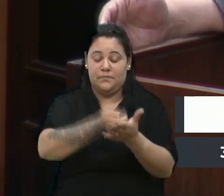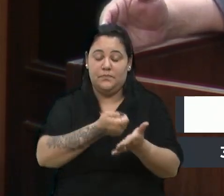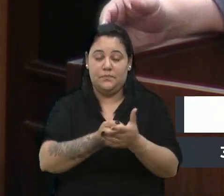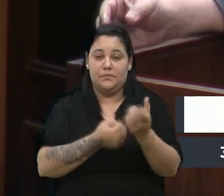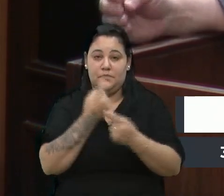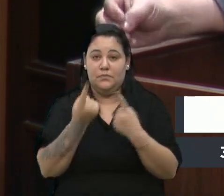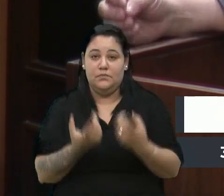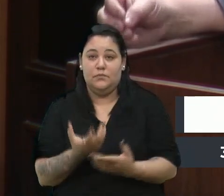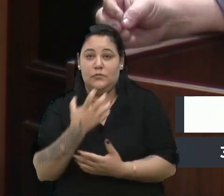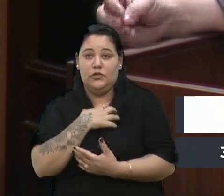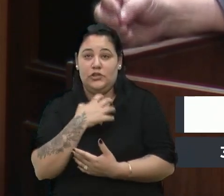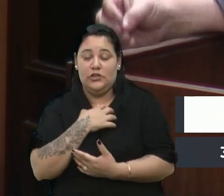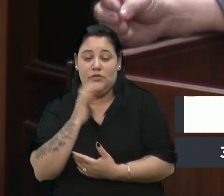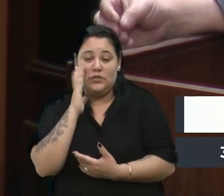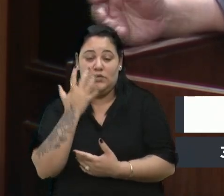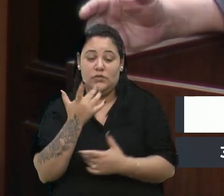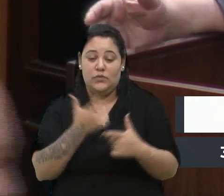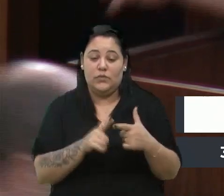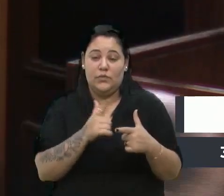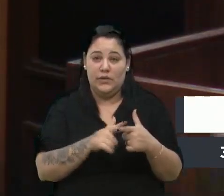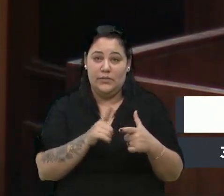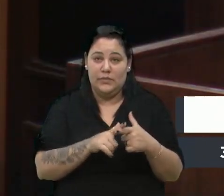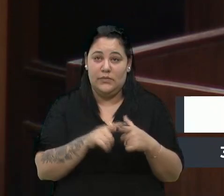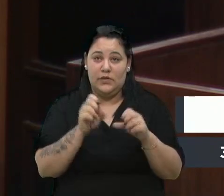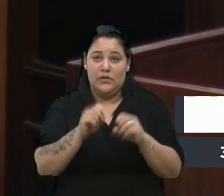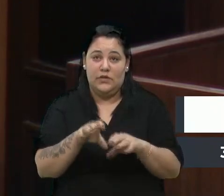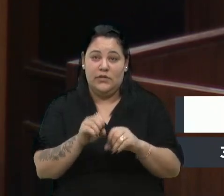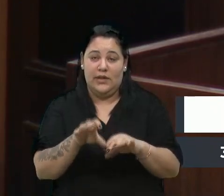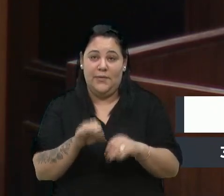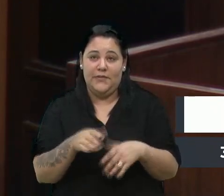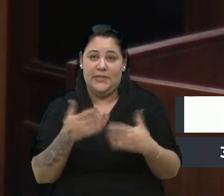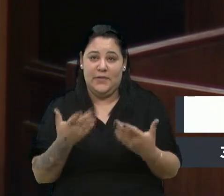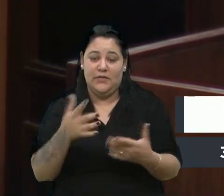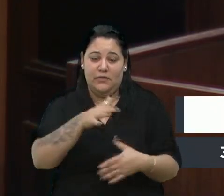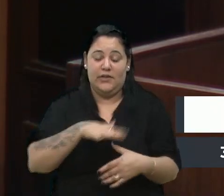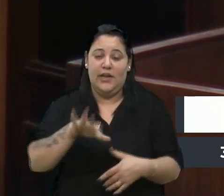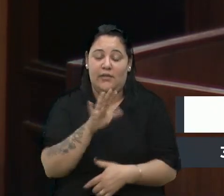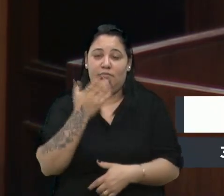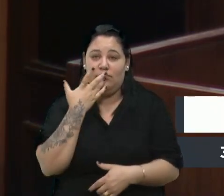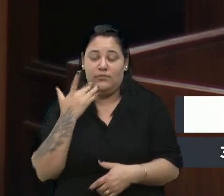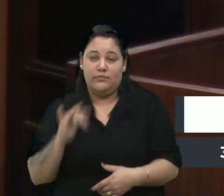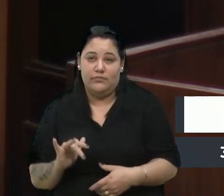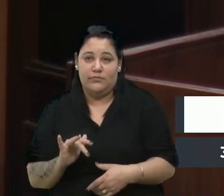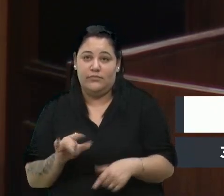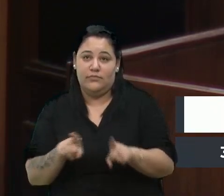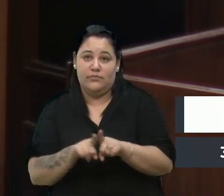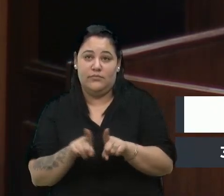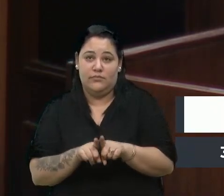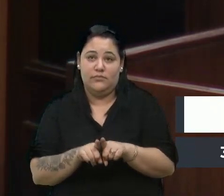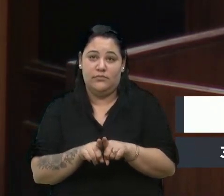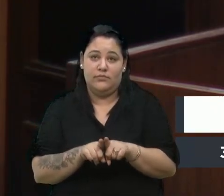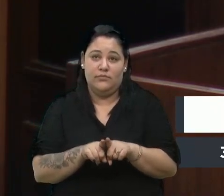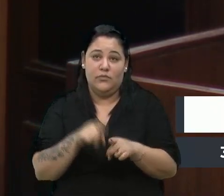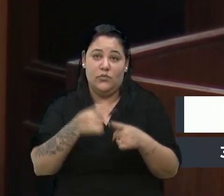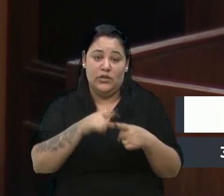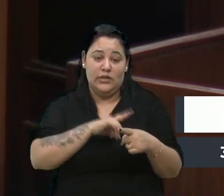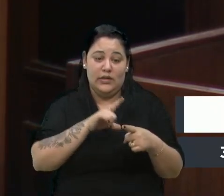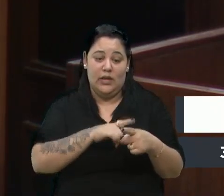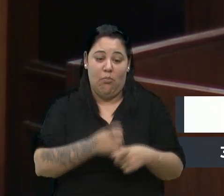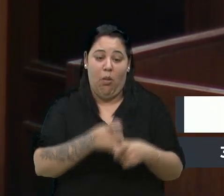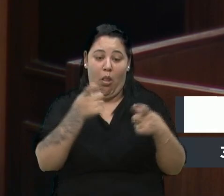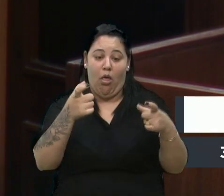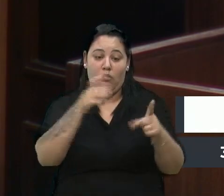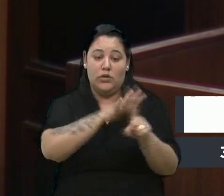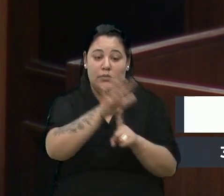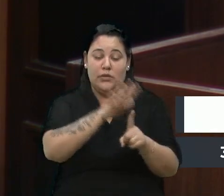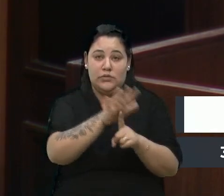vereador Bueno, solucionar a questão da educação, tanto na área infantil, de início, porque nós temos a maior demanda, que são mais